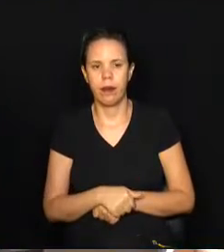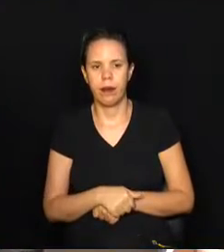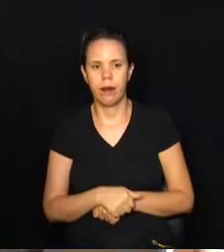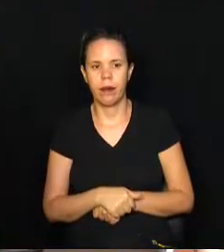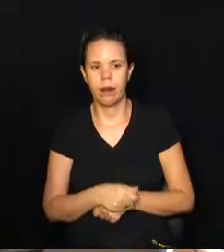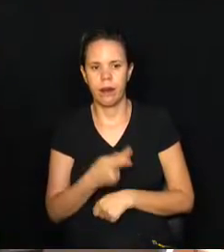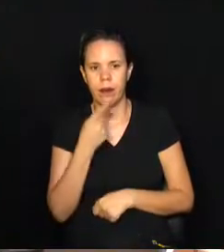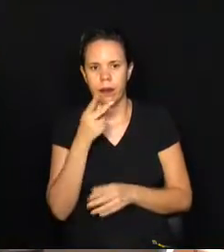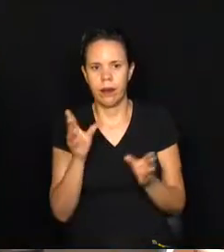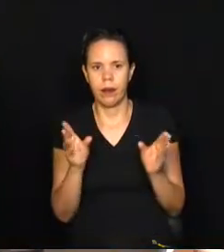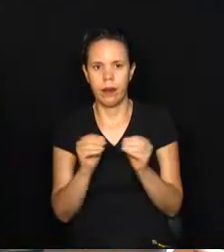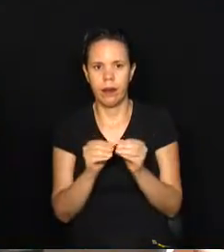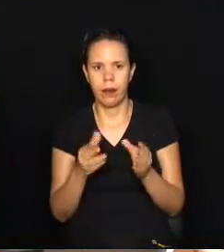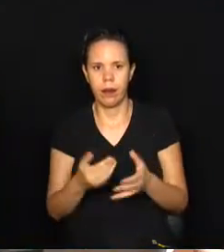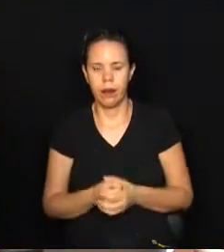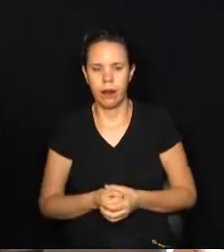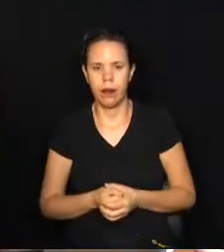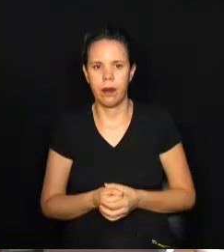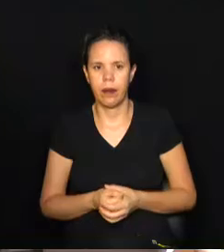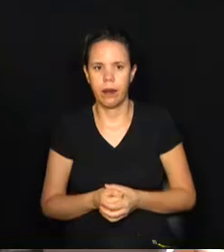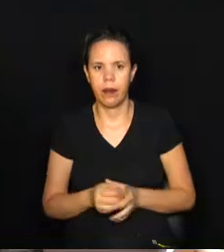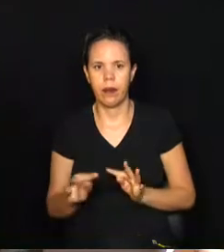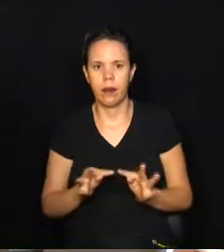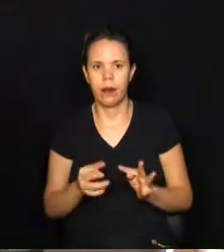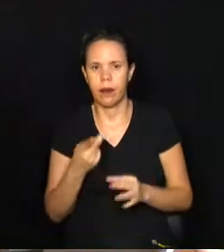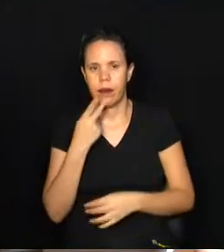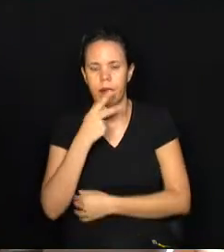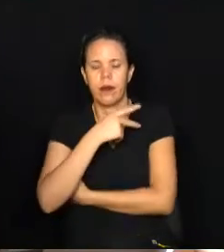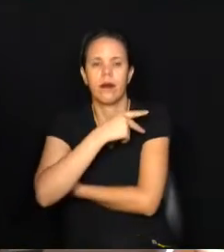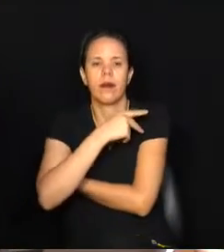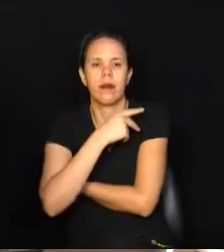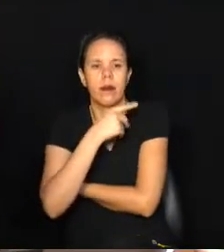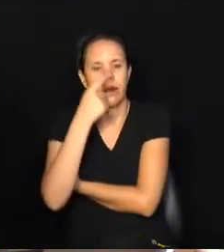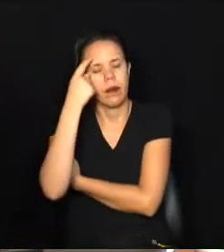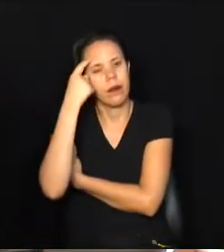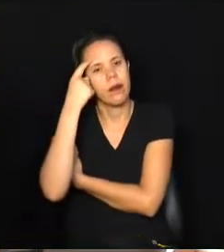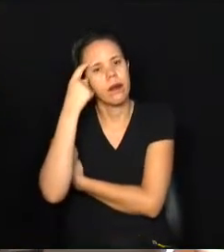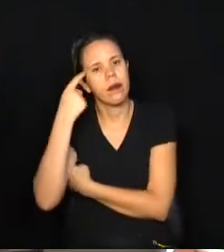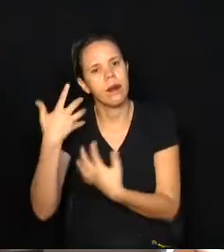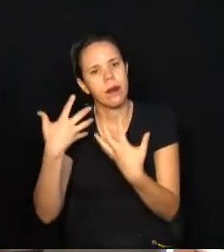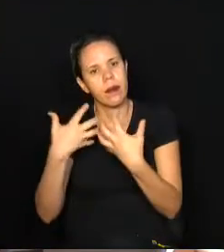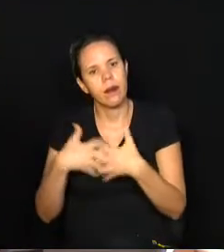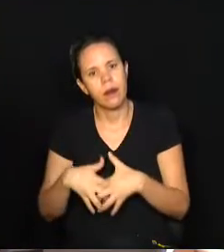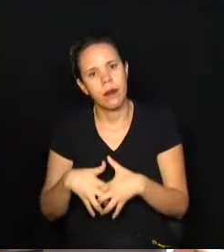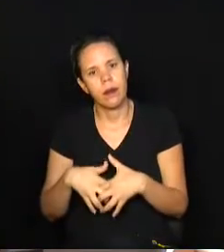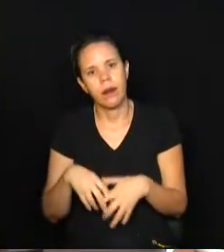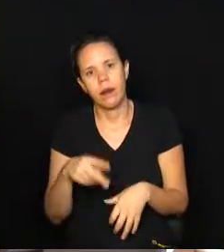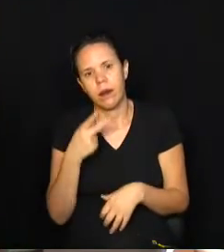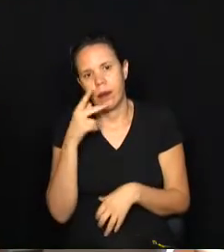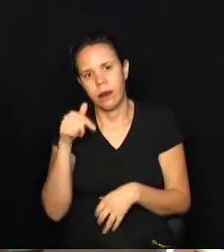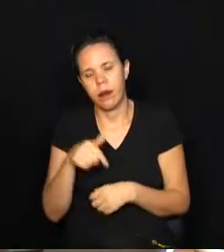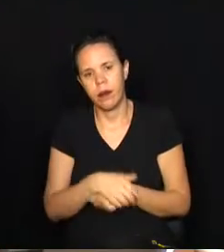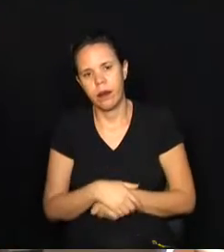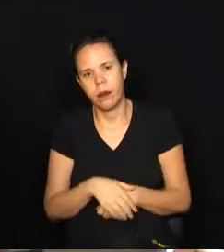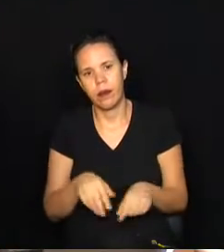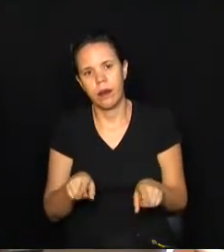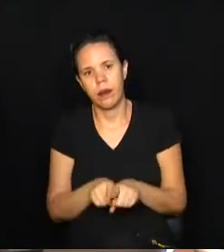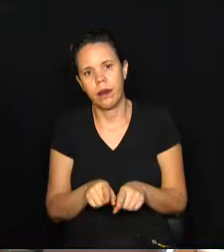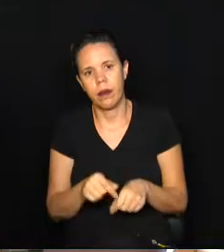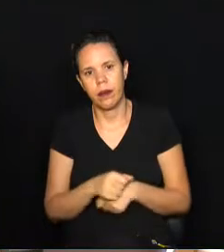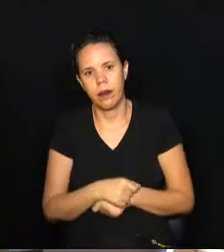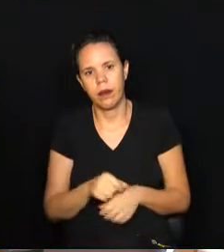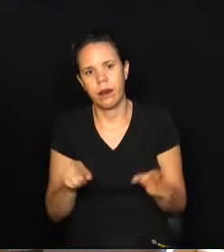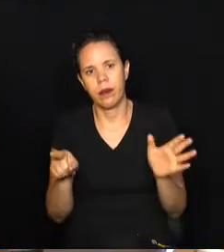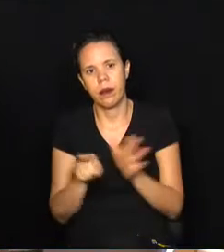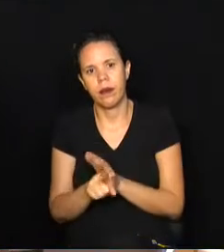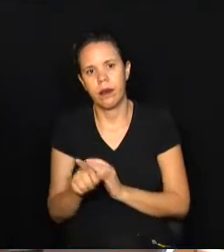para fazer suas considerações finais e traçar pensamento em cima do que falamos aqui, e também dessa